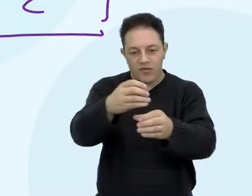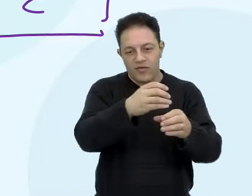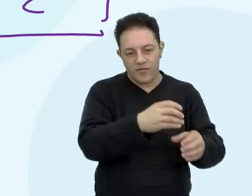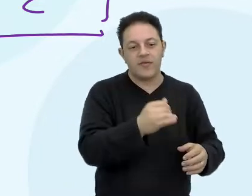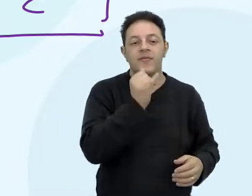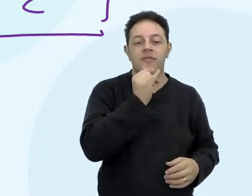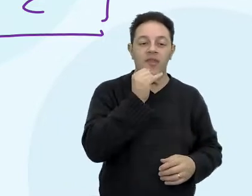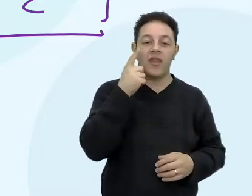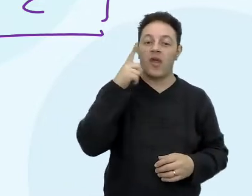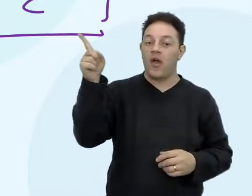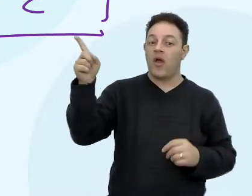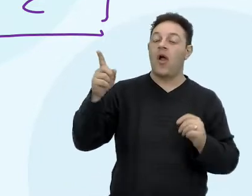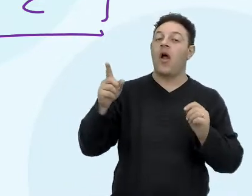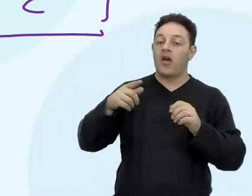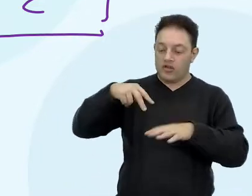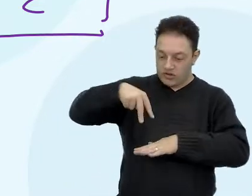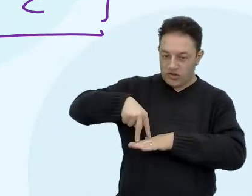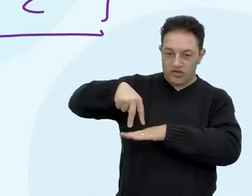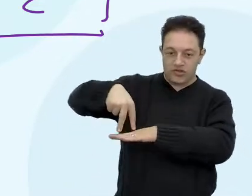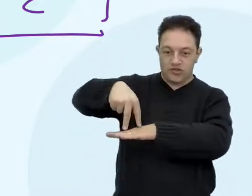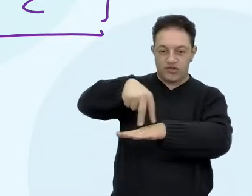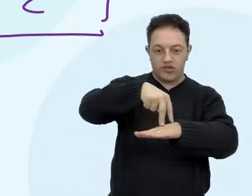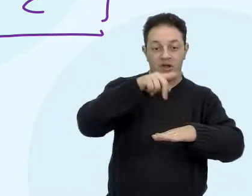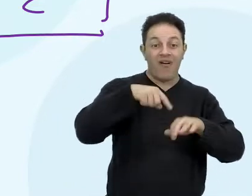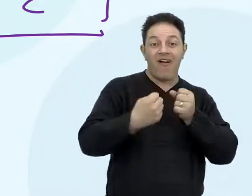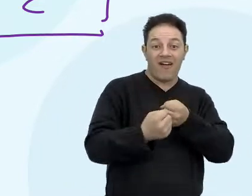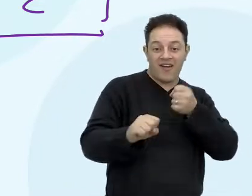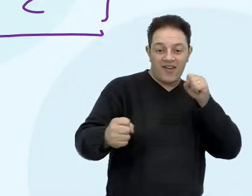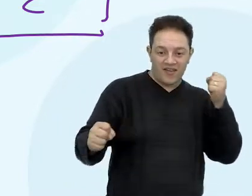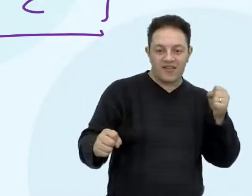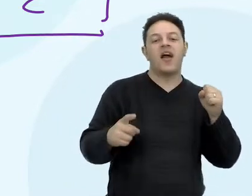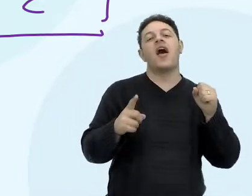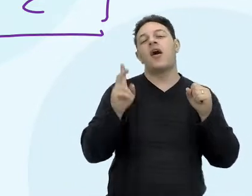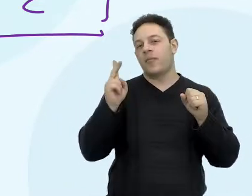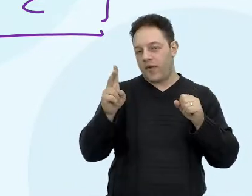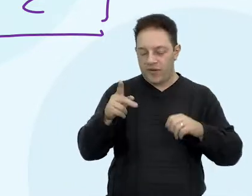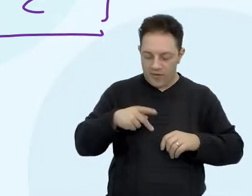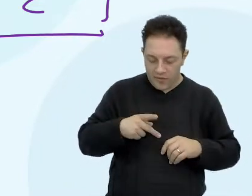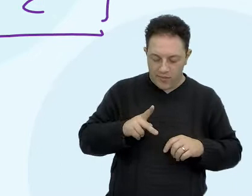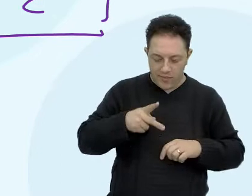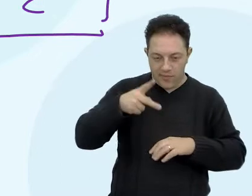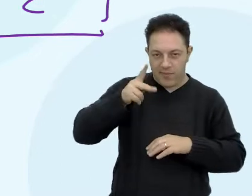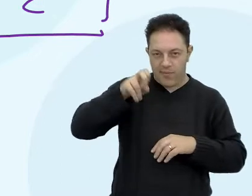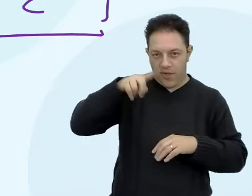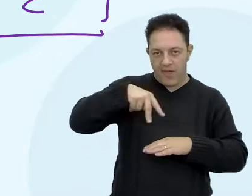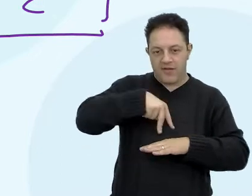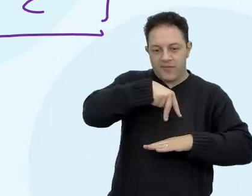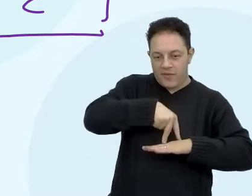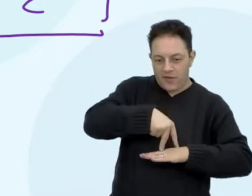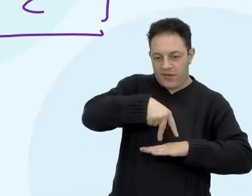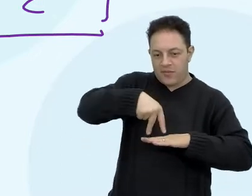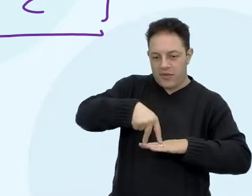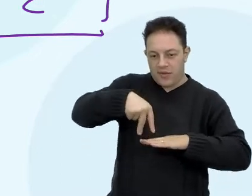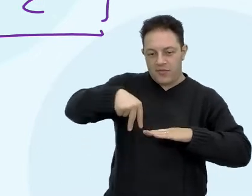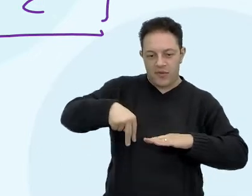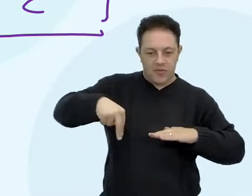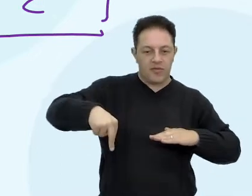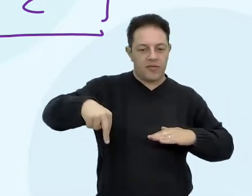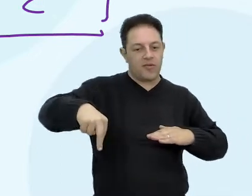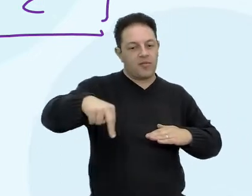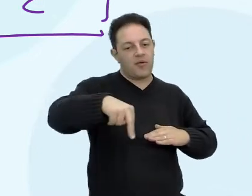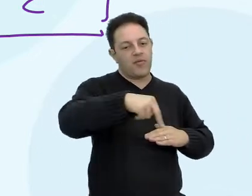nesse caso aqui, ó, que foi no maior estúdio do Centro de Mídia, eles mesmos pisaram. E aqui, como foi um sulfite, a garrafa